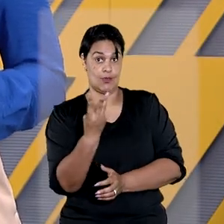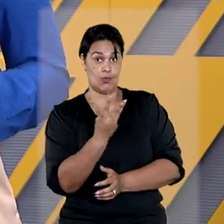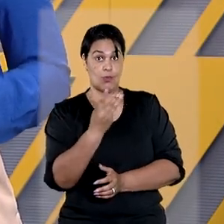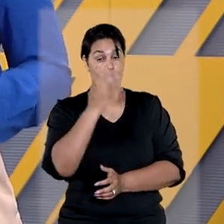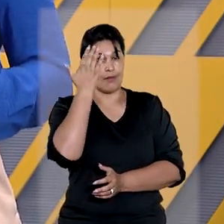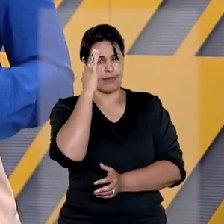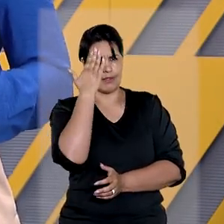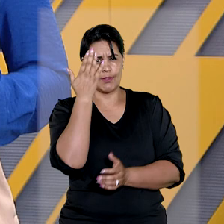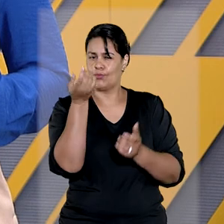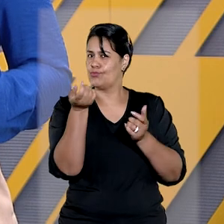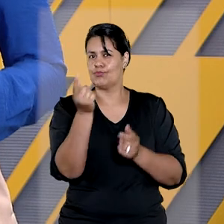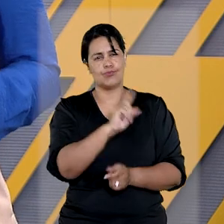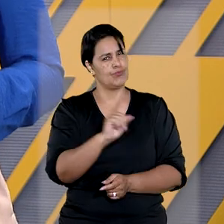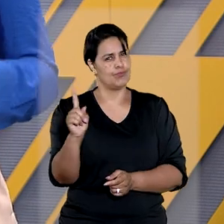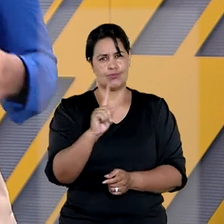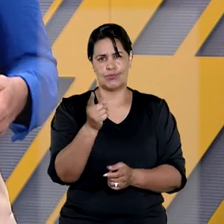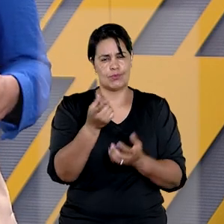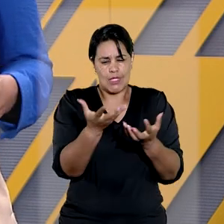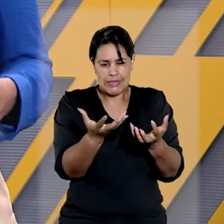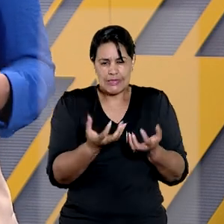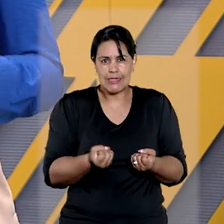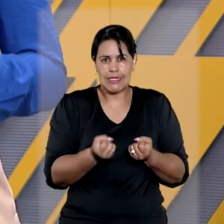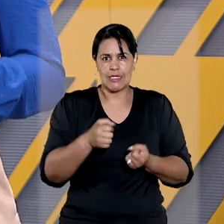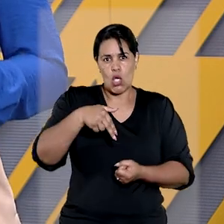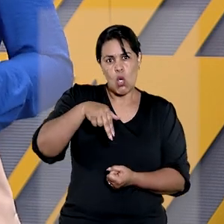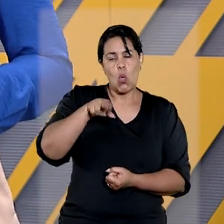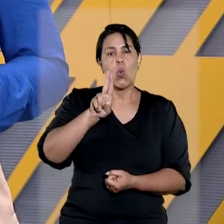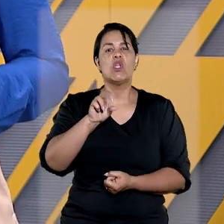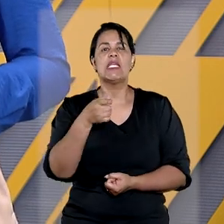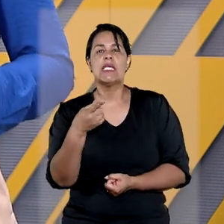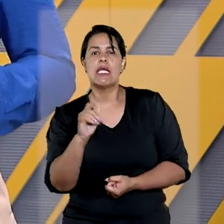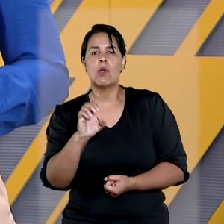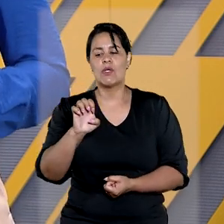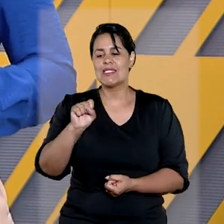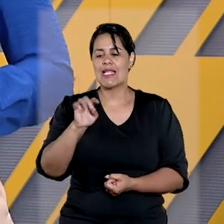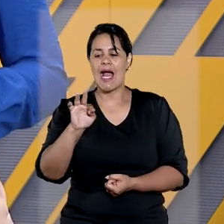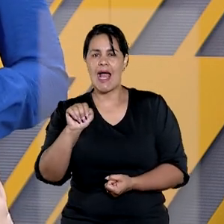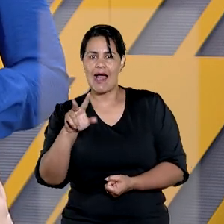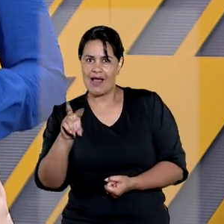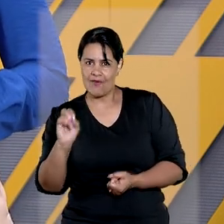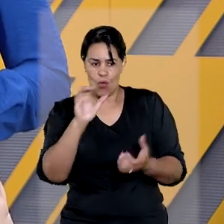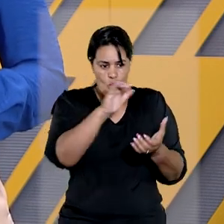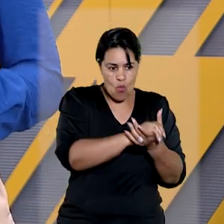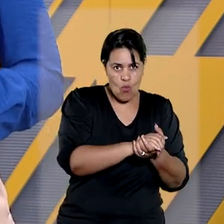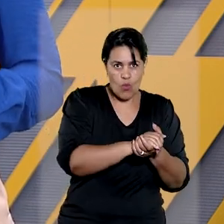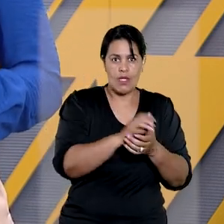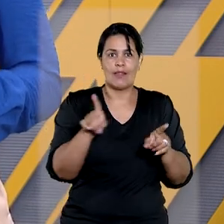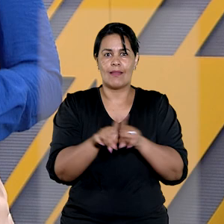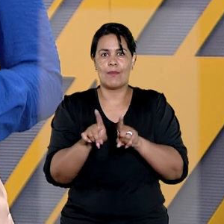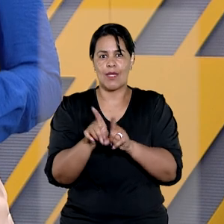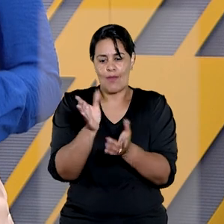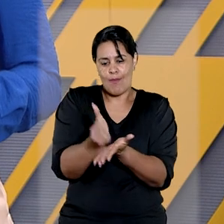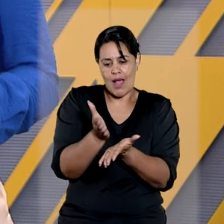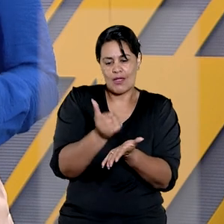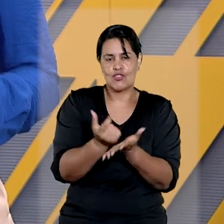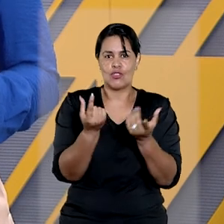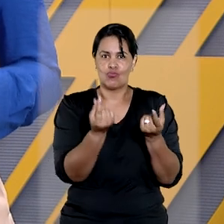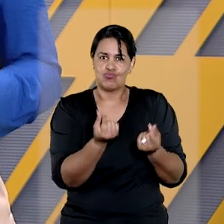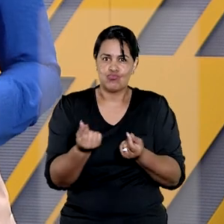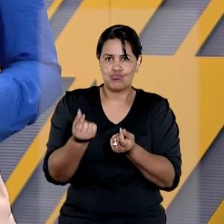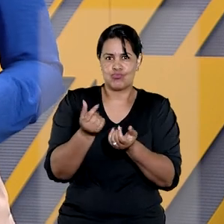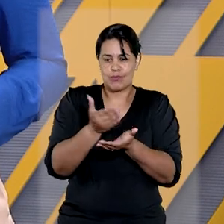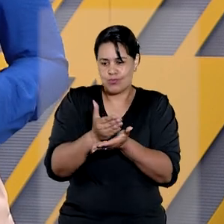o reconhecimento de união estável simultânea ao casamento, assim como a partilha de bens em três partes